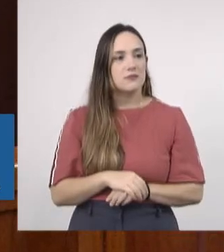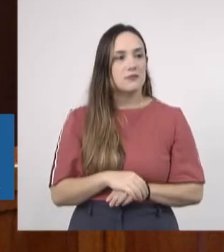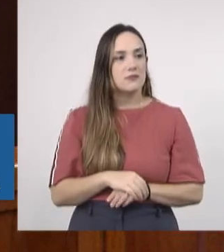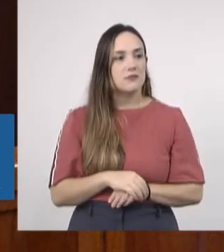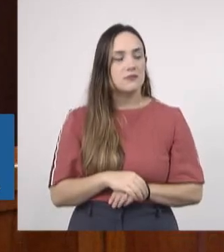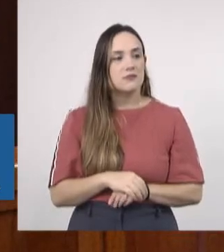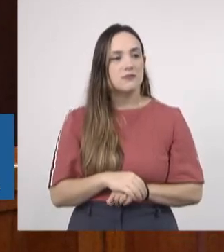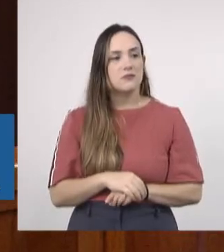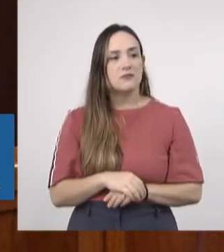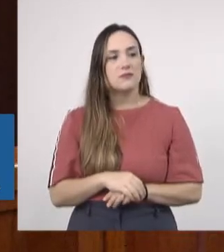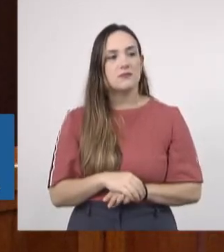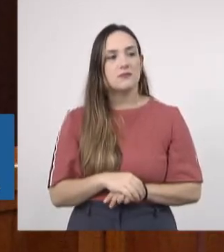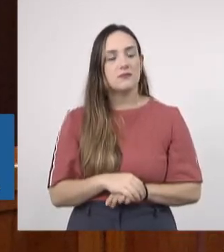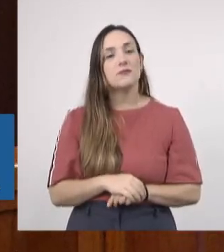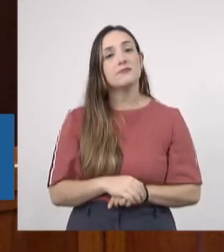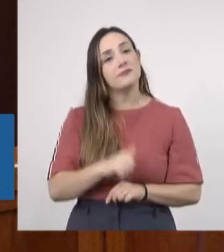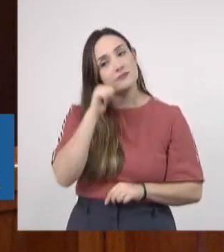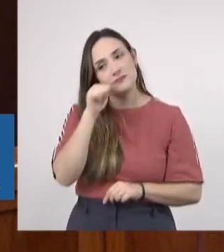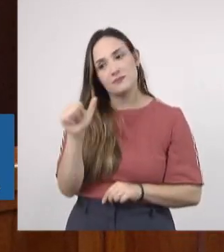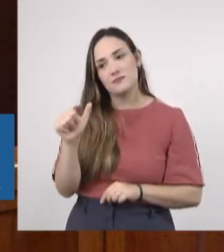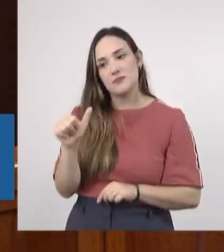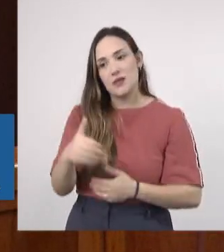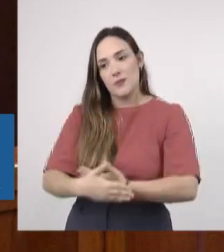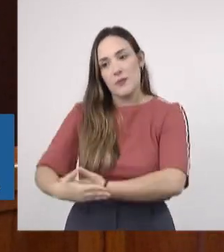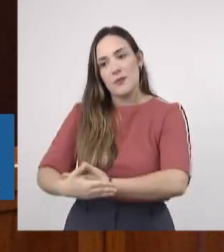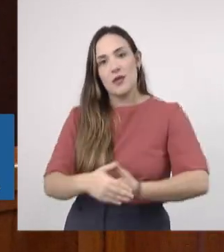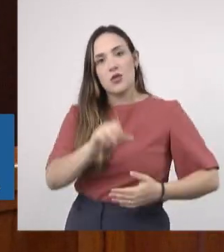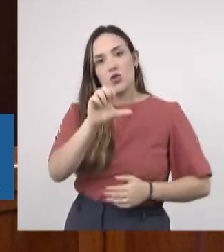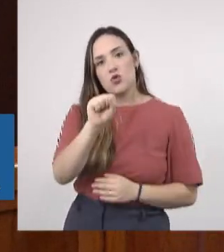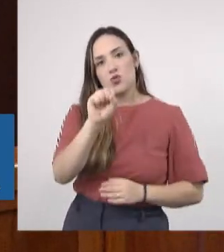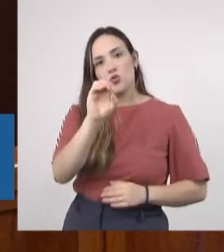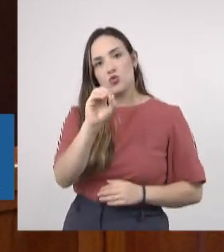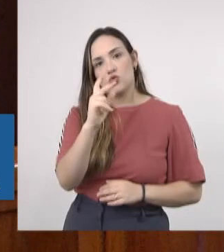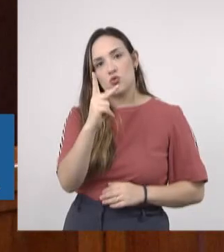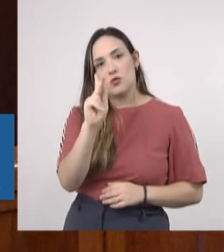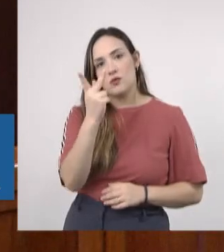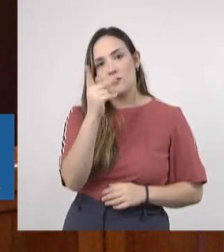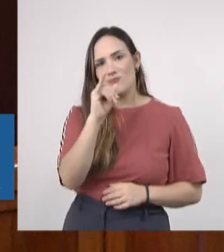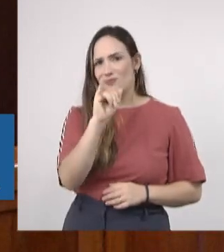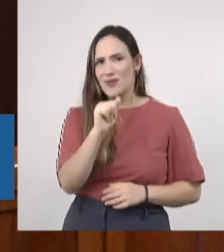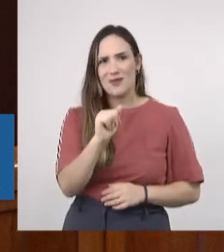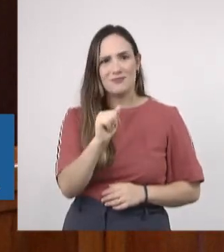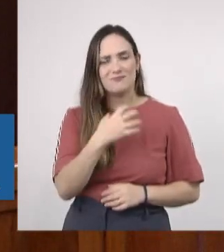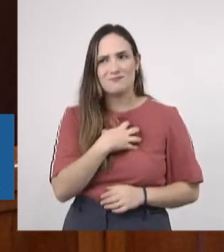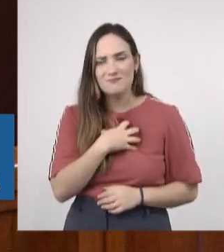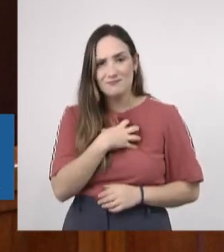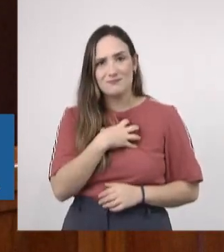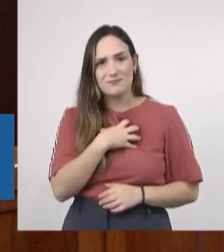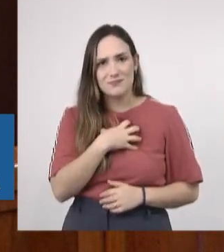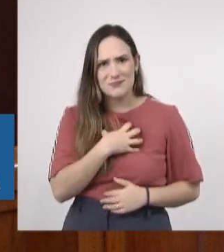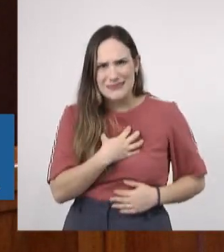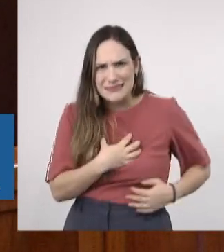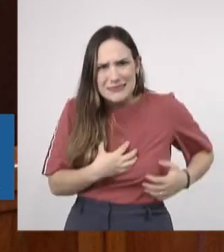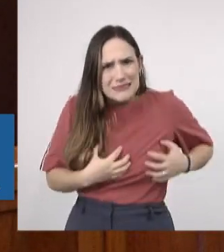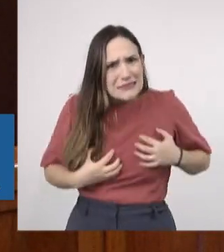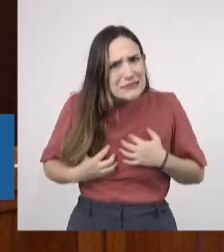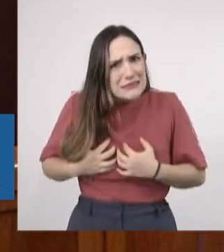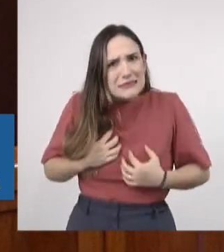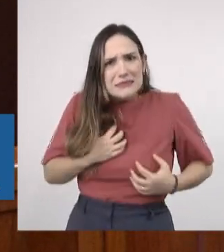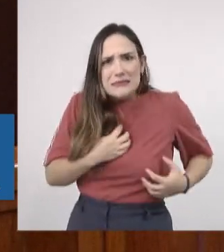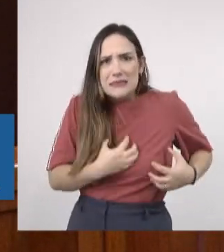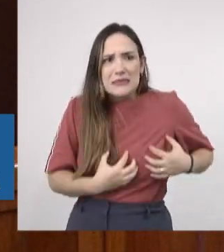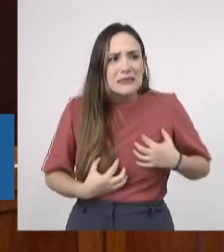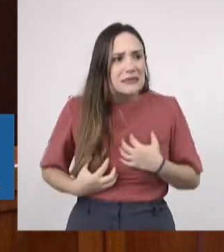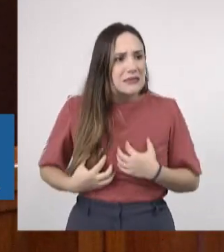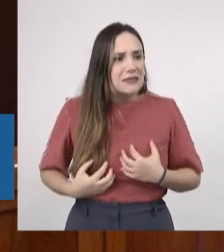E o caso da menina Sofia nos comoveu e causou grande revolta. Foi um absurdo o que aconteceu.